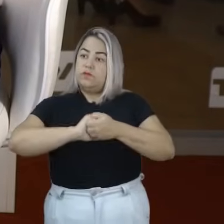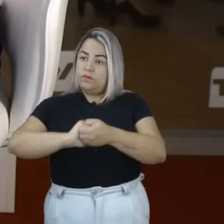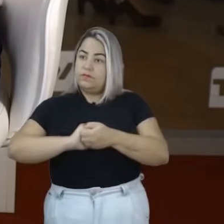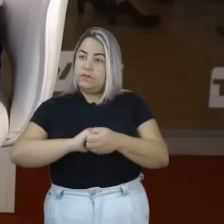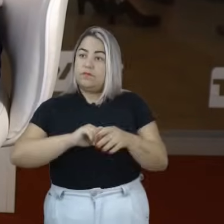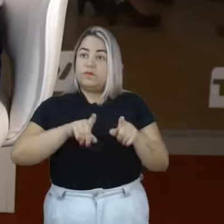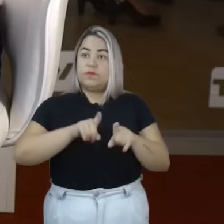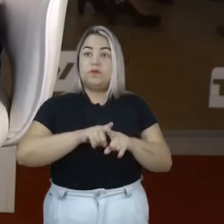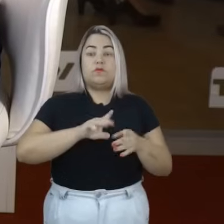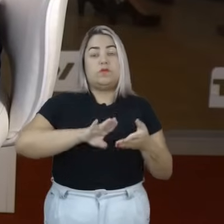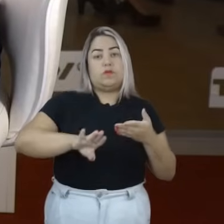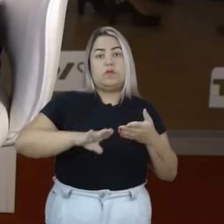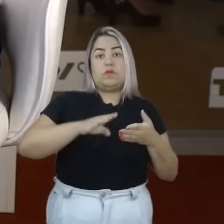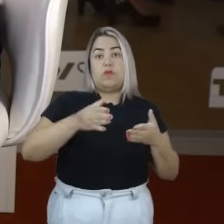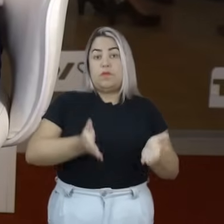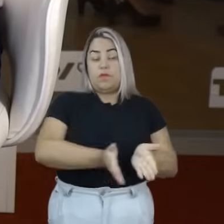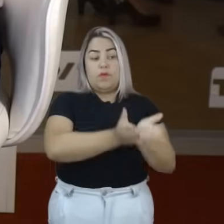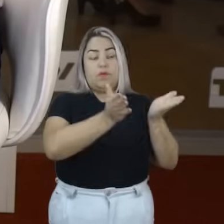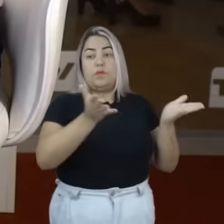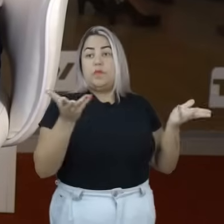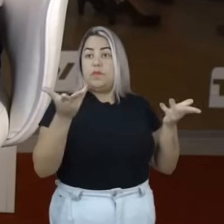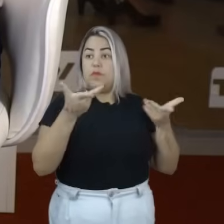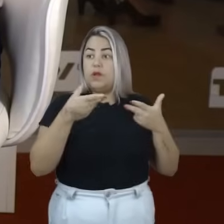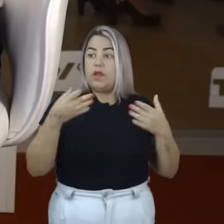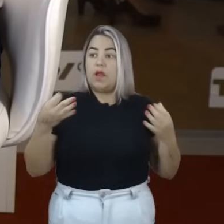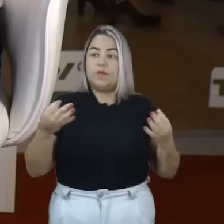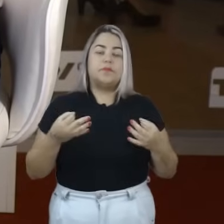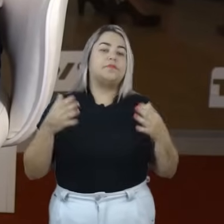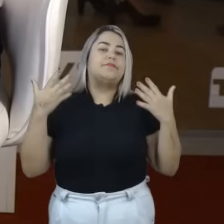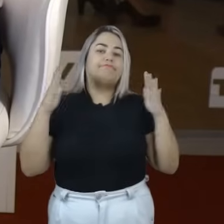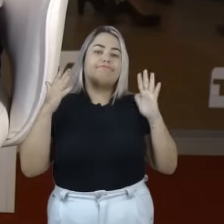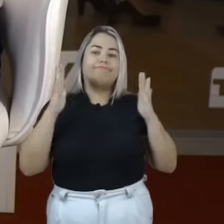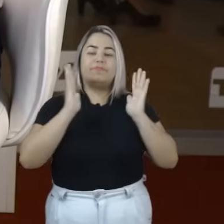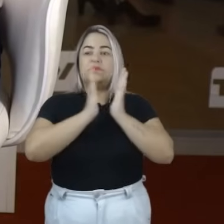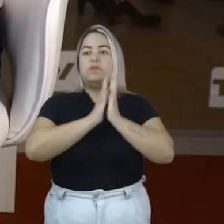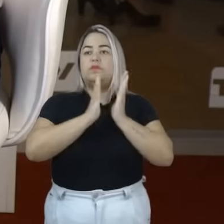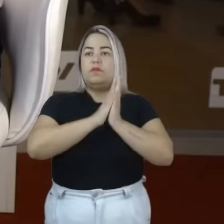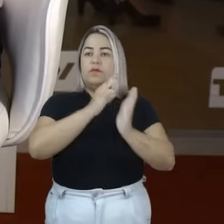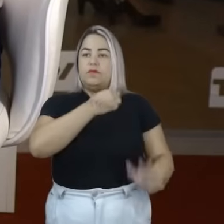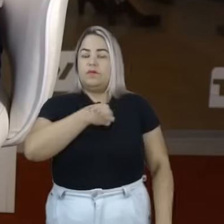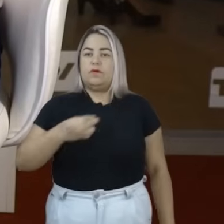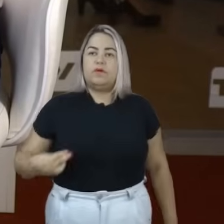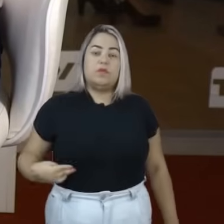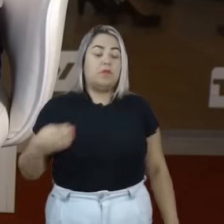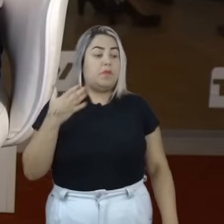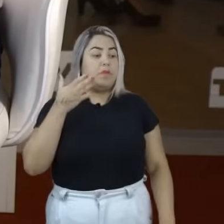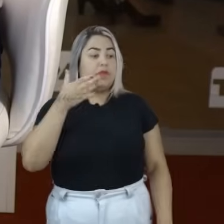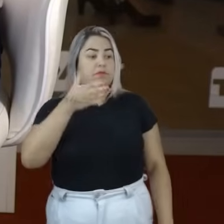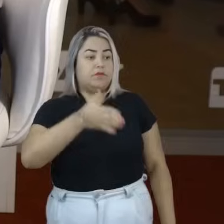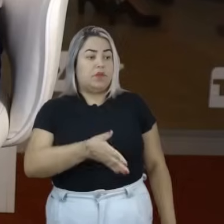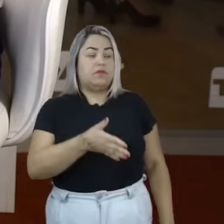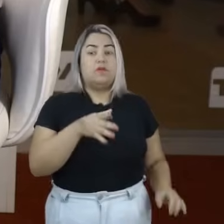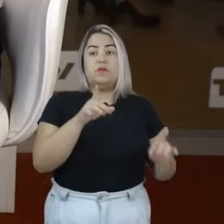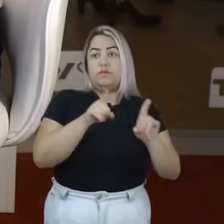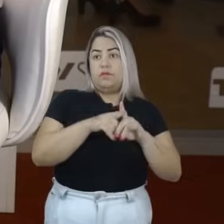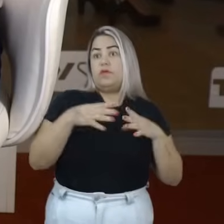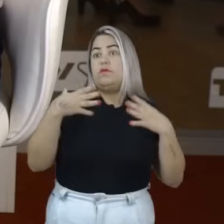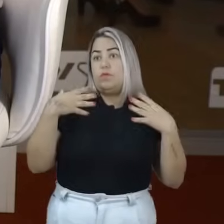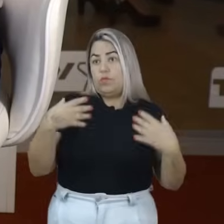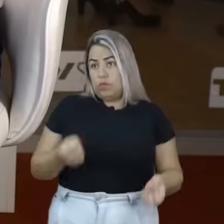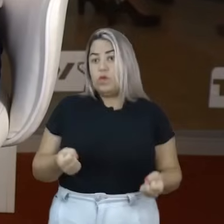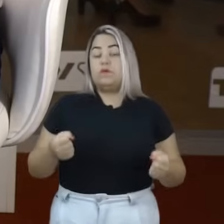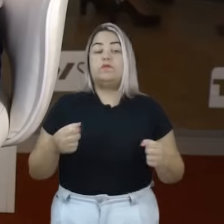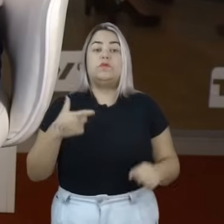tirar da pobreza. Maravilha, parabéns pelo trabalho, ministro, parabéns pela participação aqui e vamos com tudo